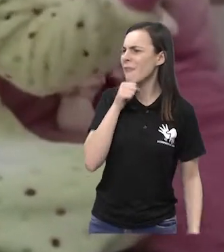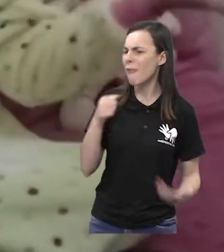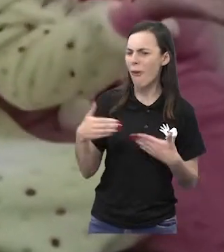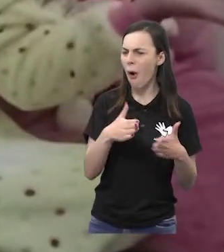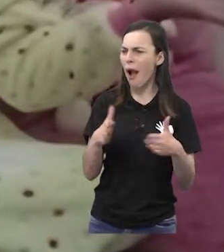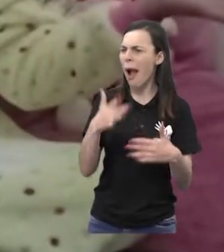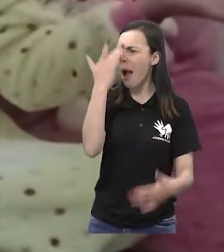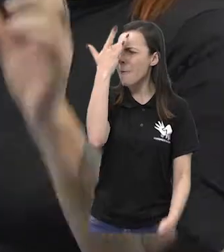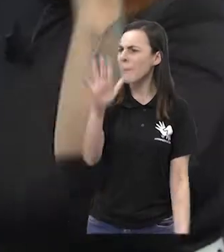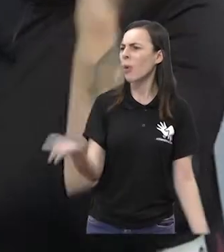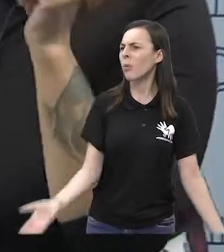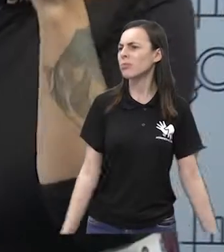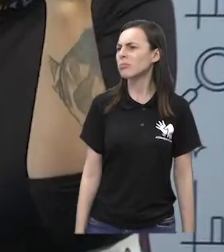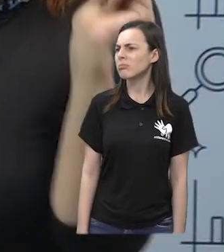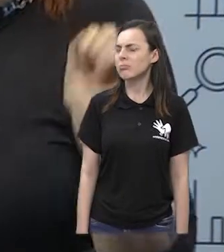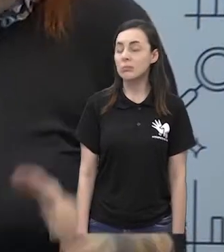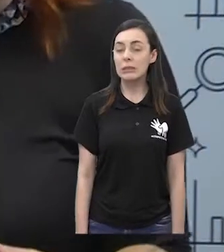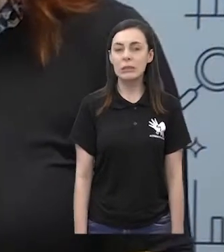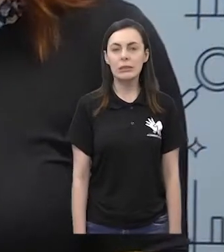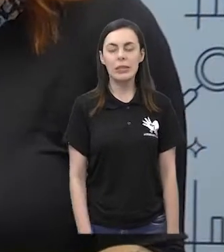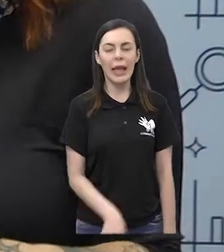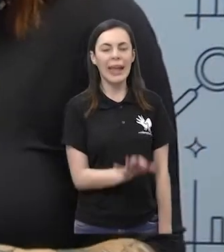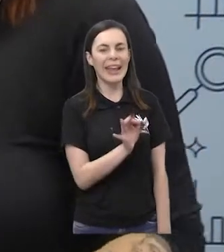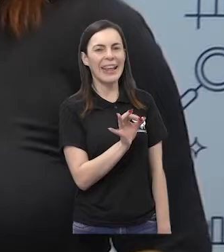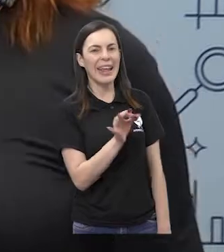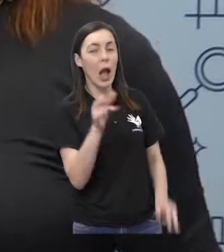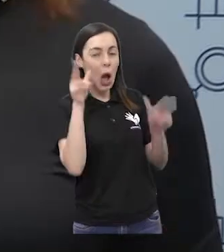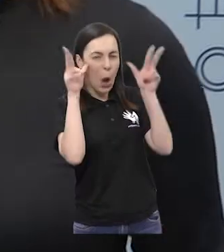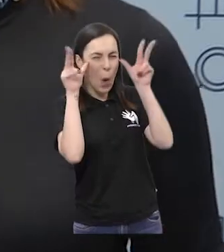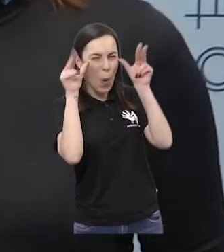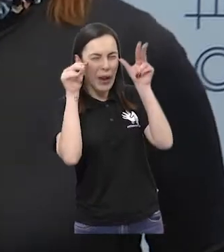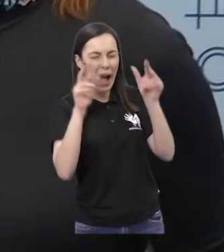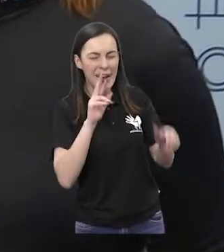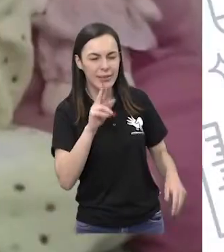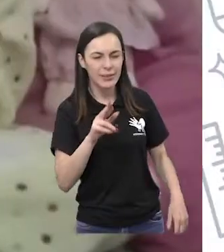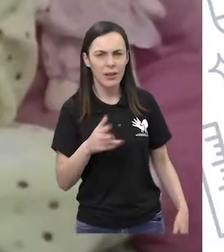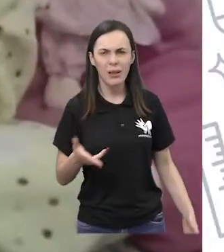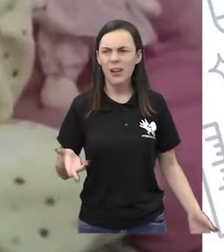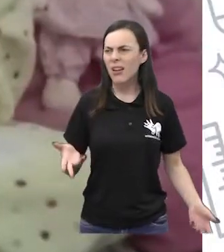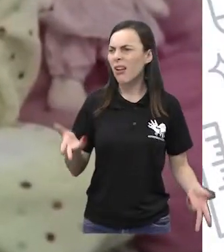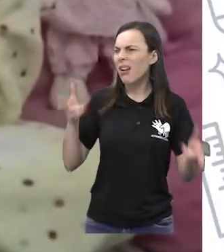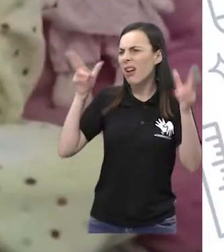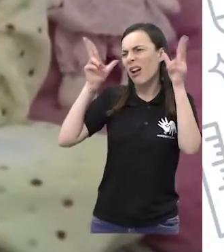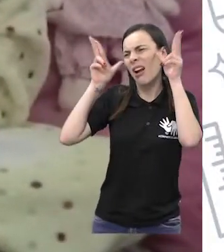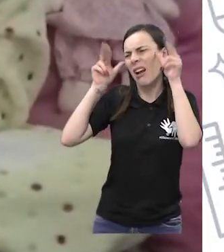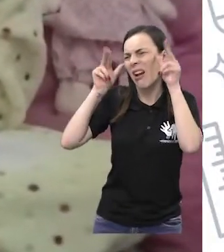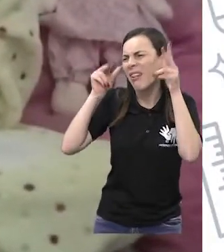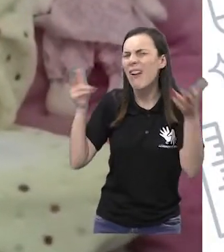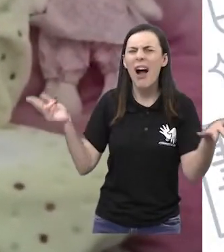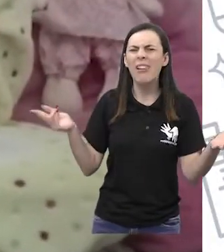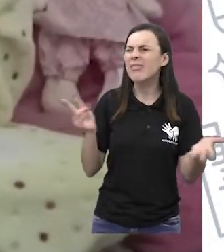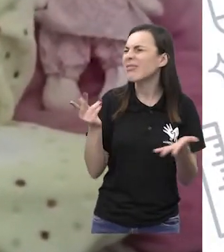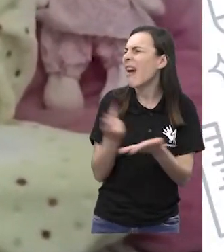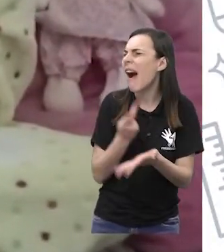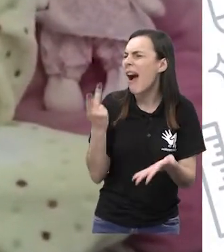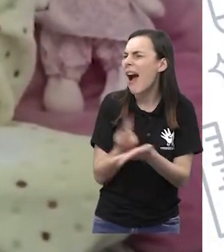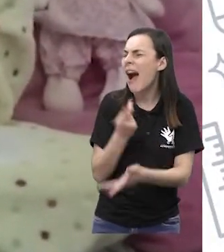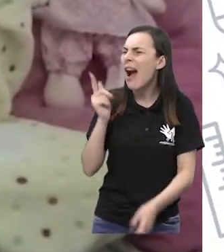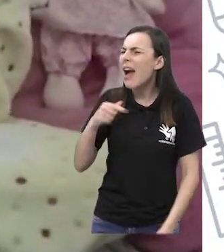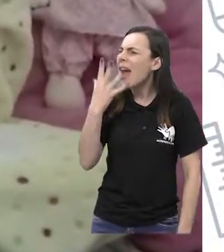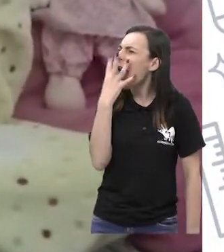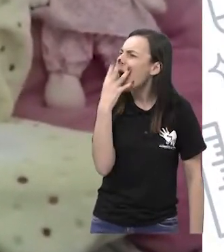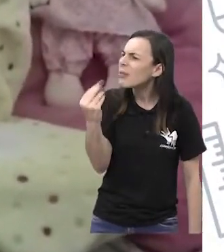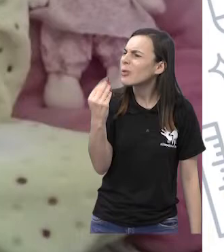mais o caminho isso mesmo e o cavalo disse que cavalo coisa nenhuma era